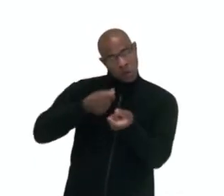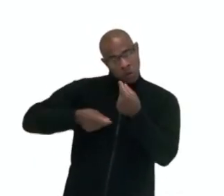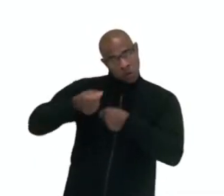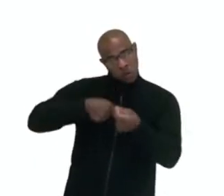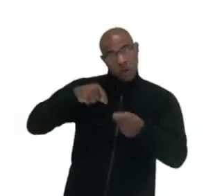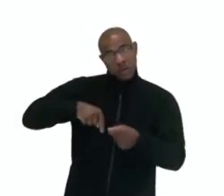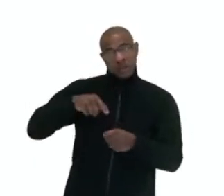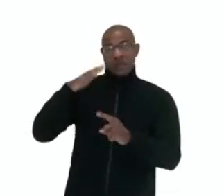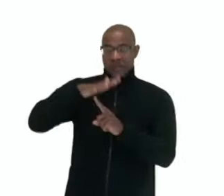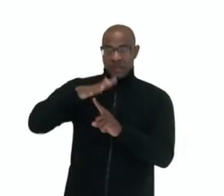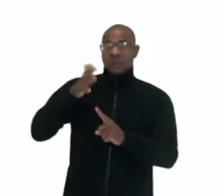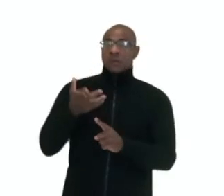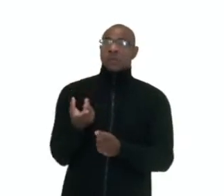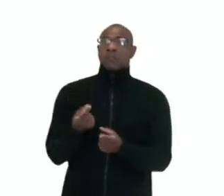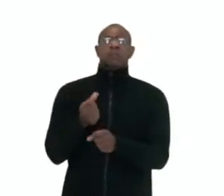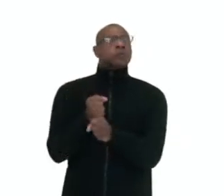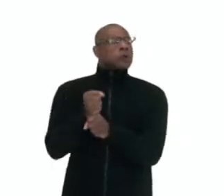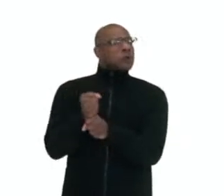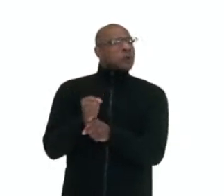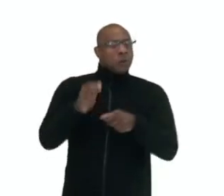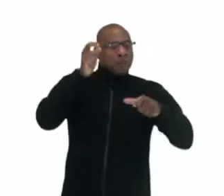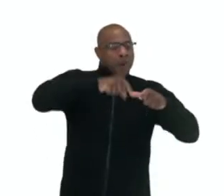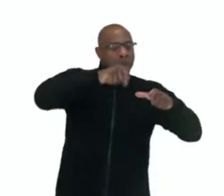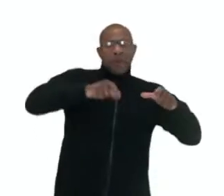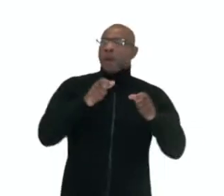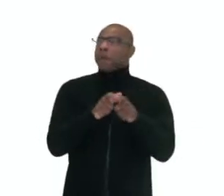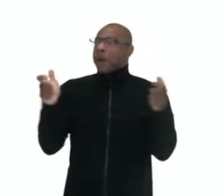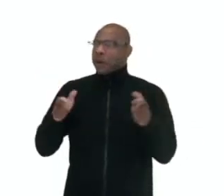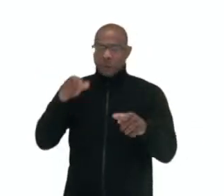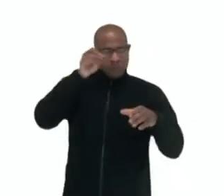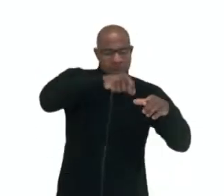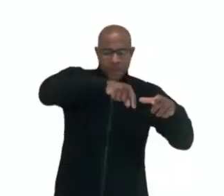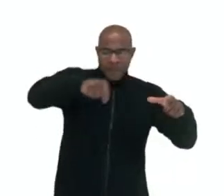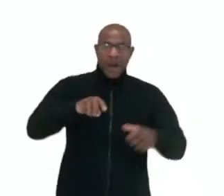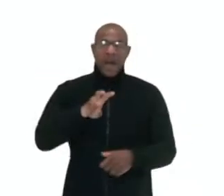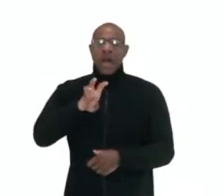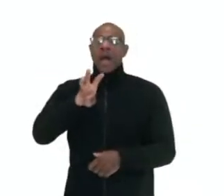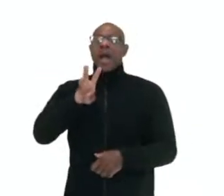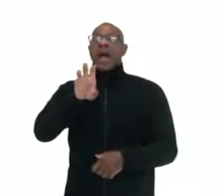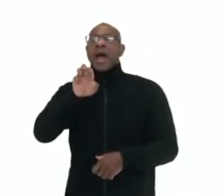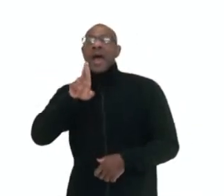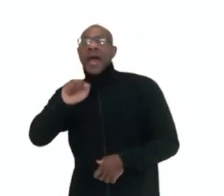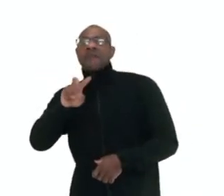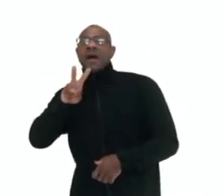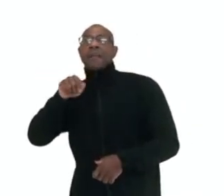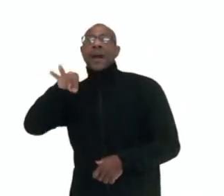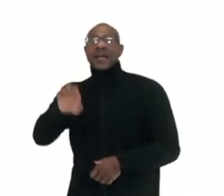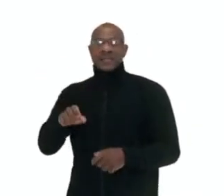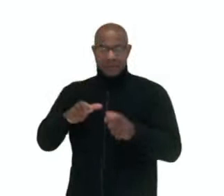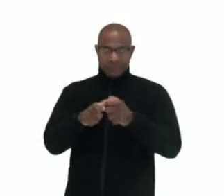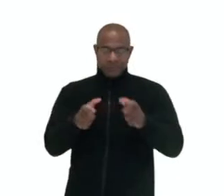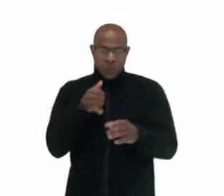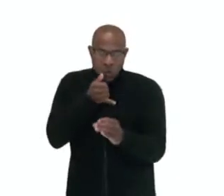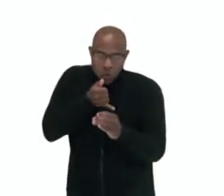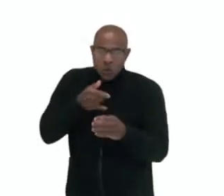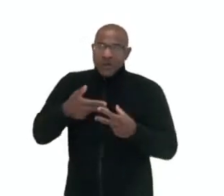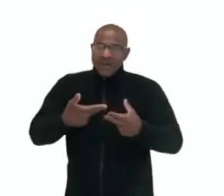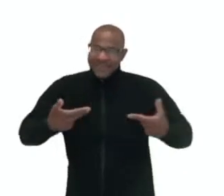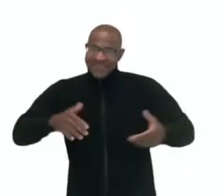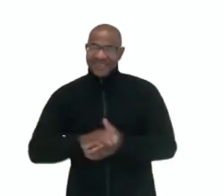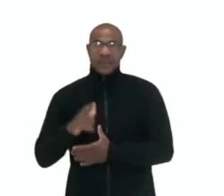por muitos anos como o maior produtor. Para ampliar essa produção e propor uma alternativa de renda a